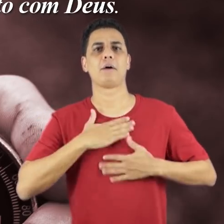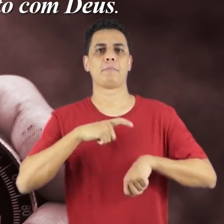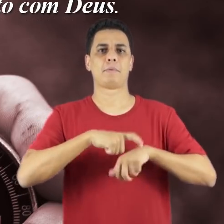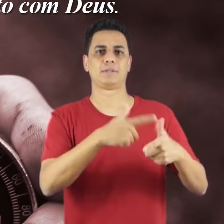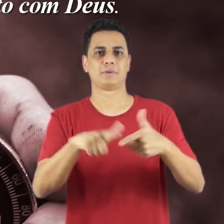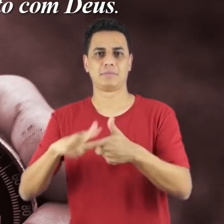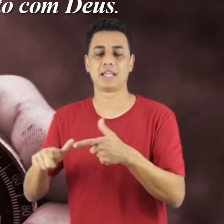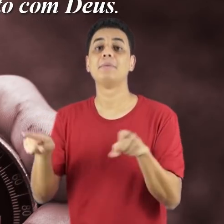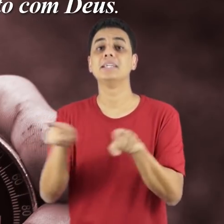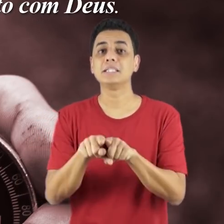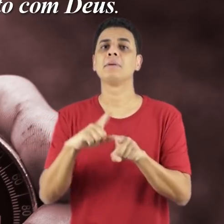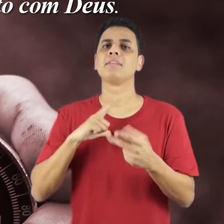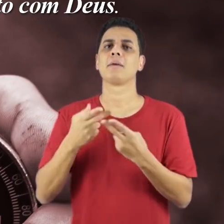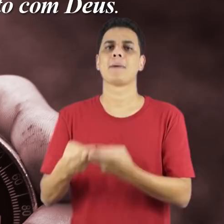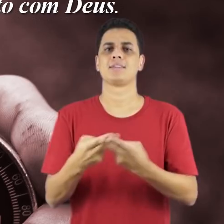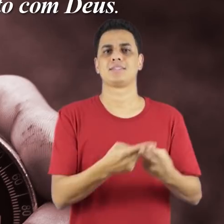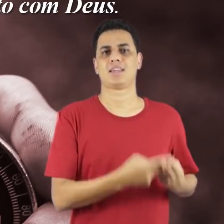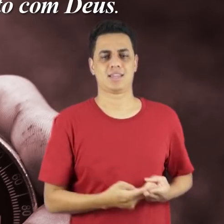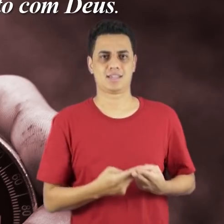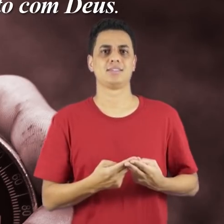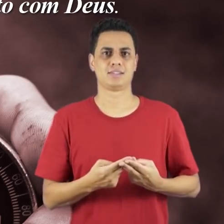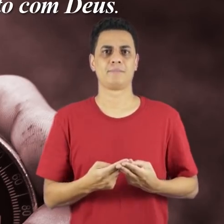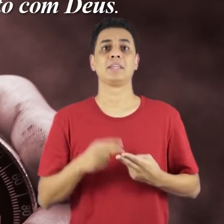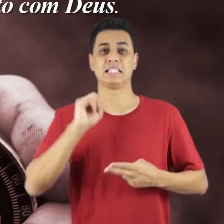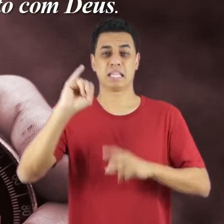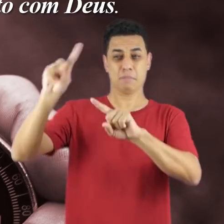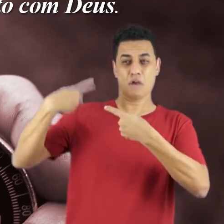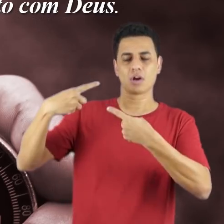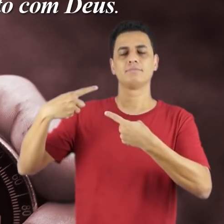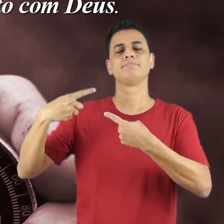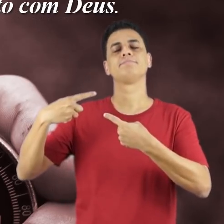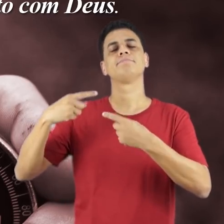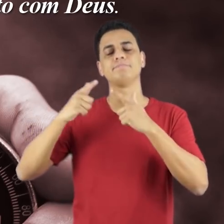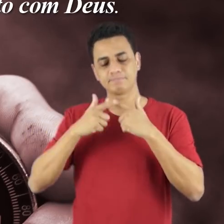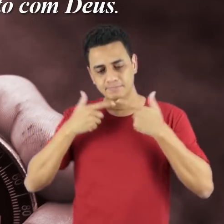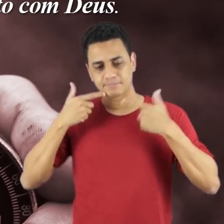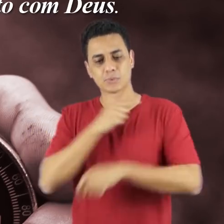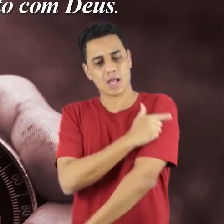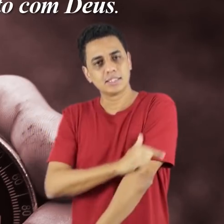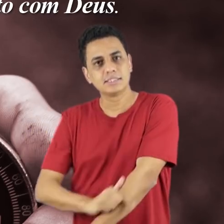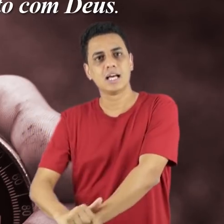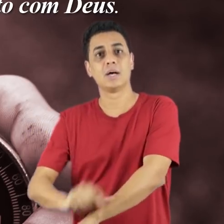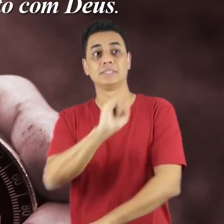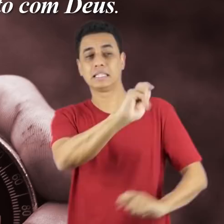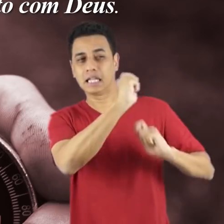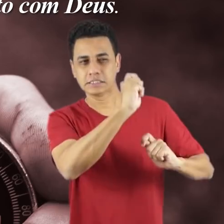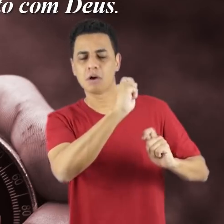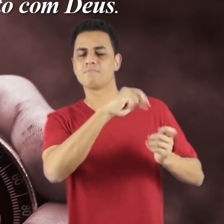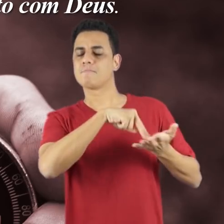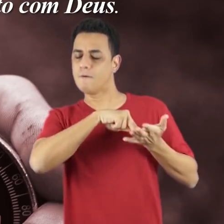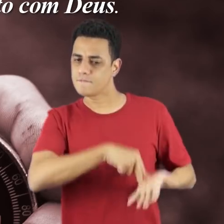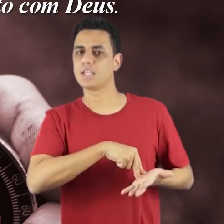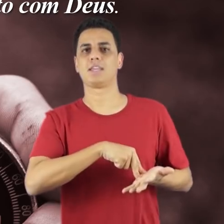e termos paciência nas dificuldades, sermos gentis ao sofrer provocações e firmes quando confrontados com tentações.